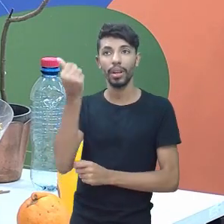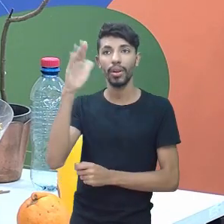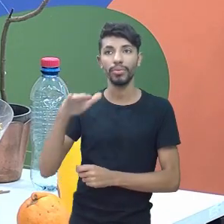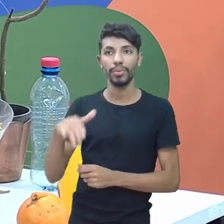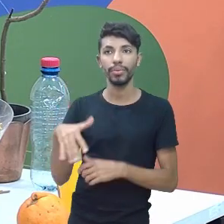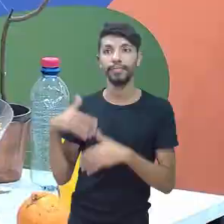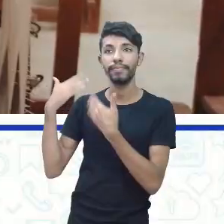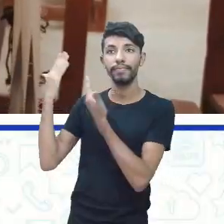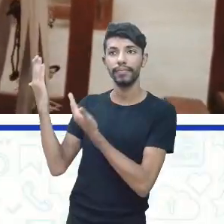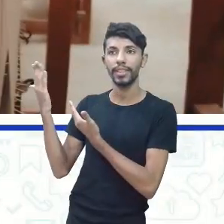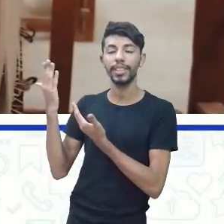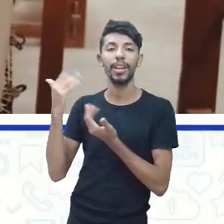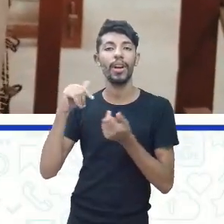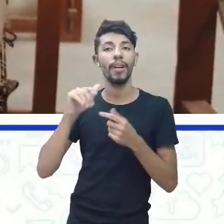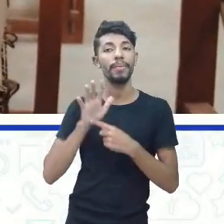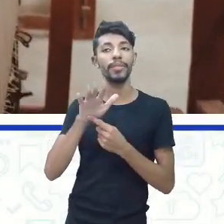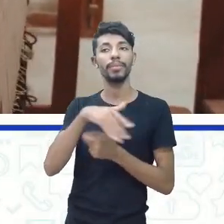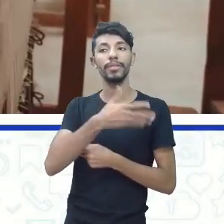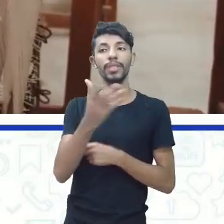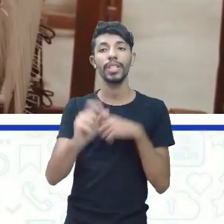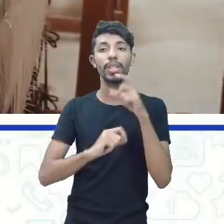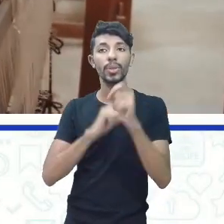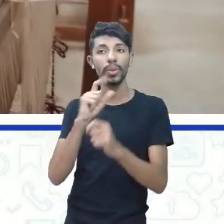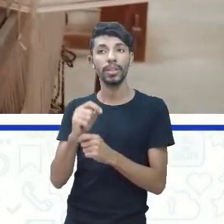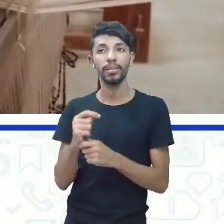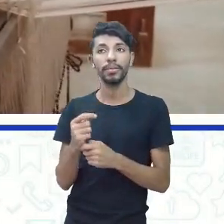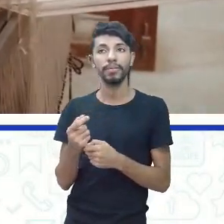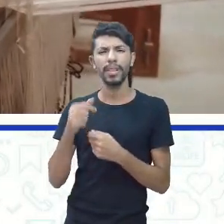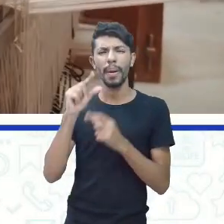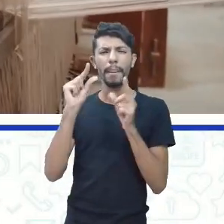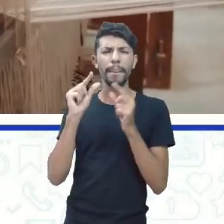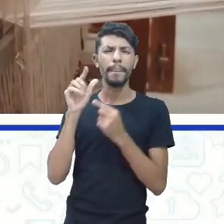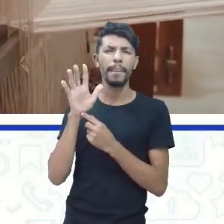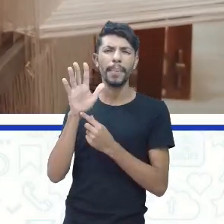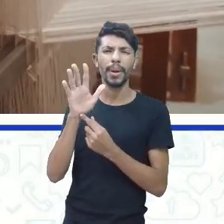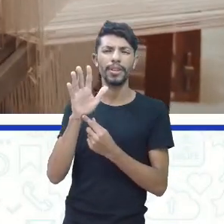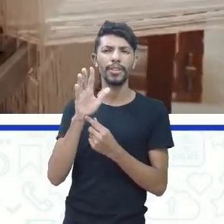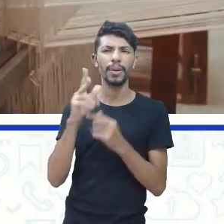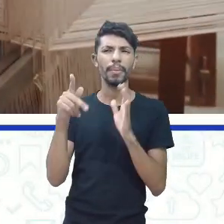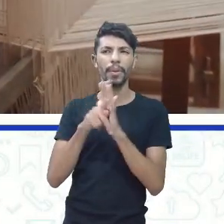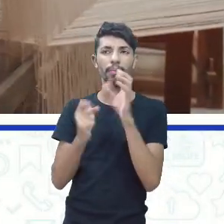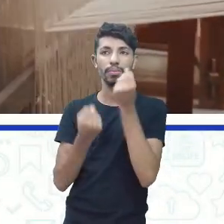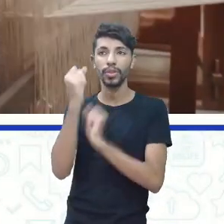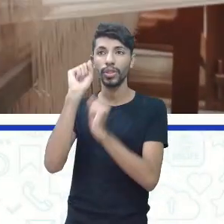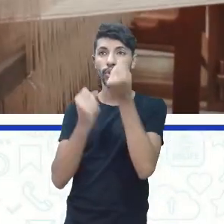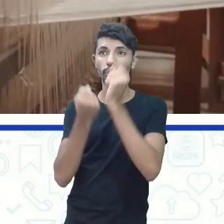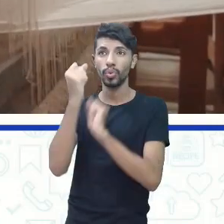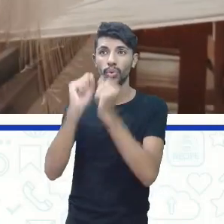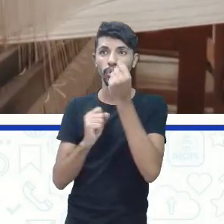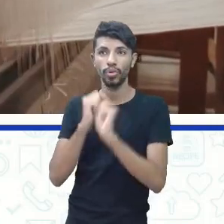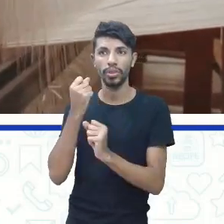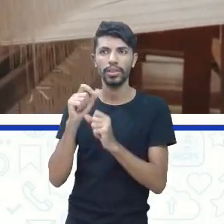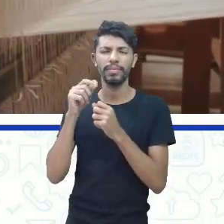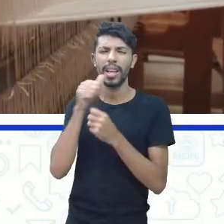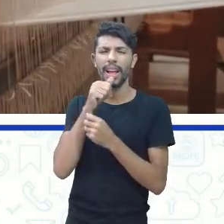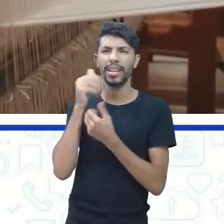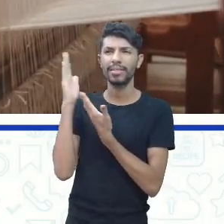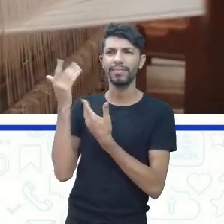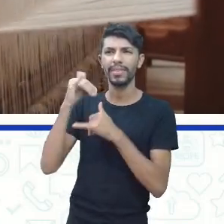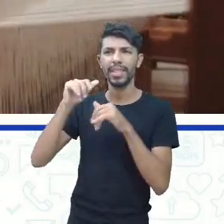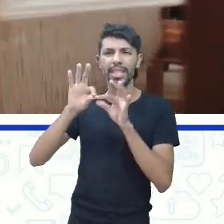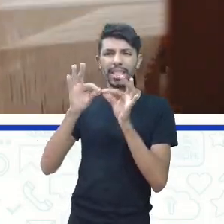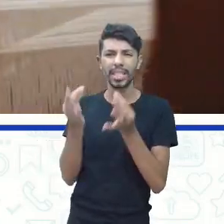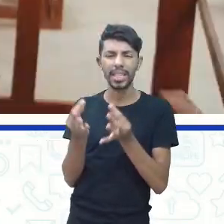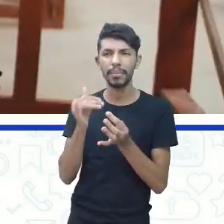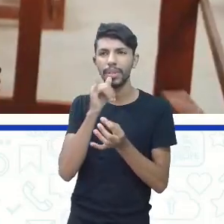questão. Eu trouxe para vocês aqui uma pequena demonstração da industrialização. Aqui é ainda muito simples, né? A